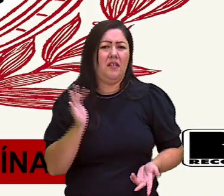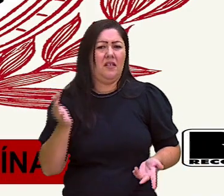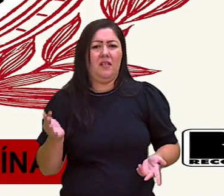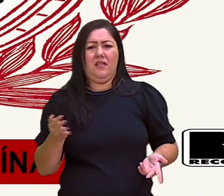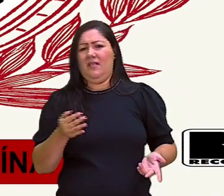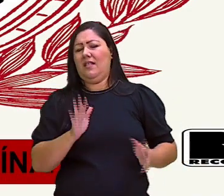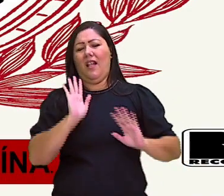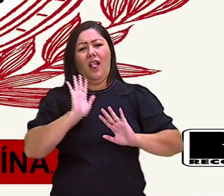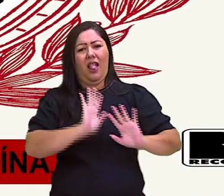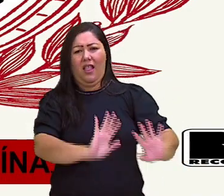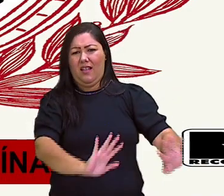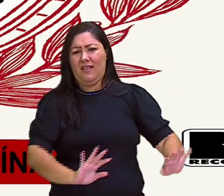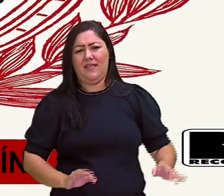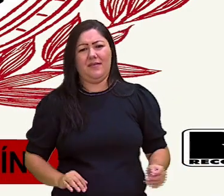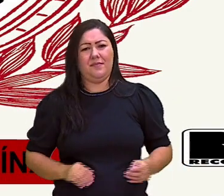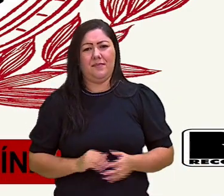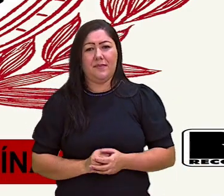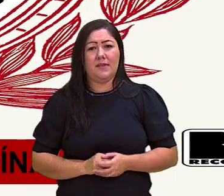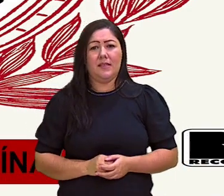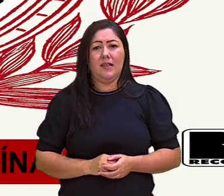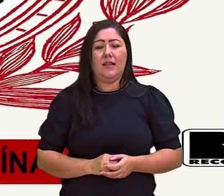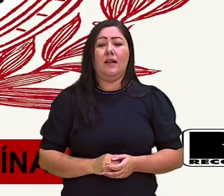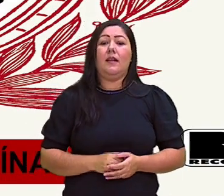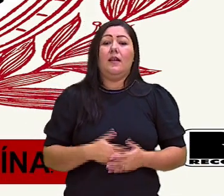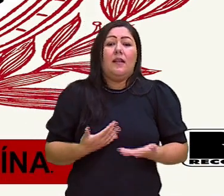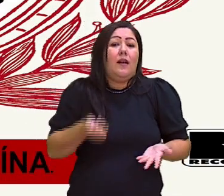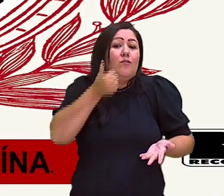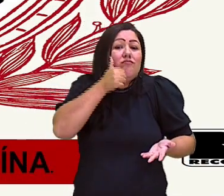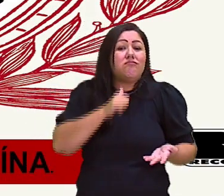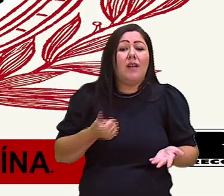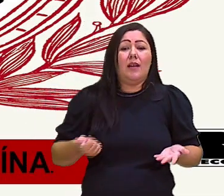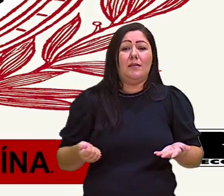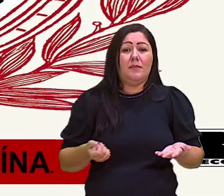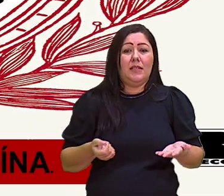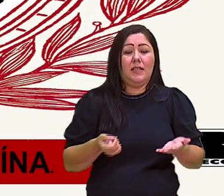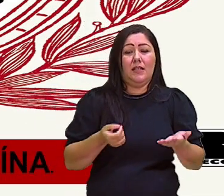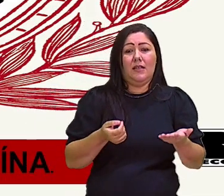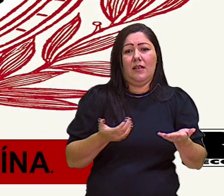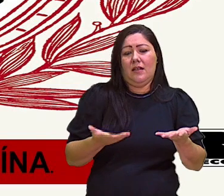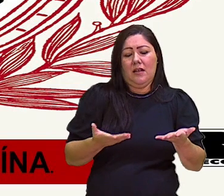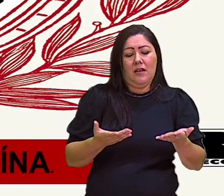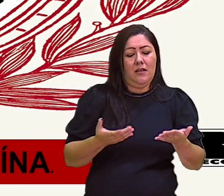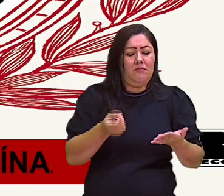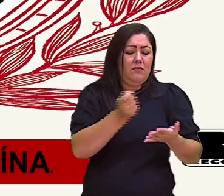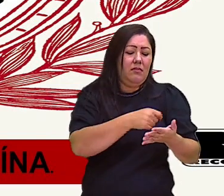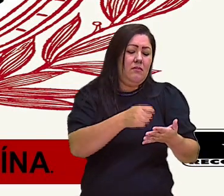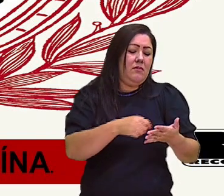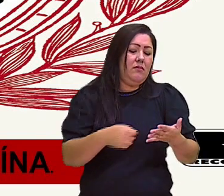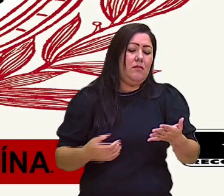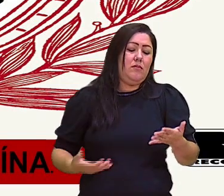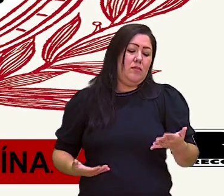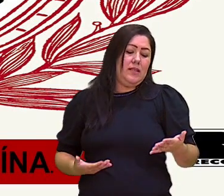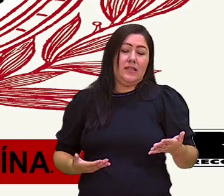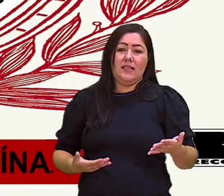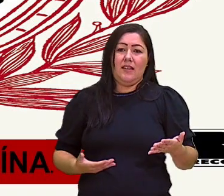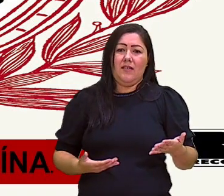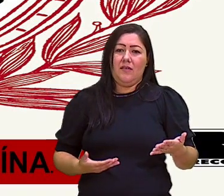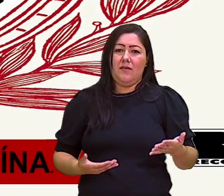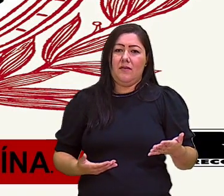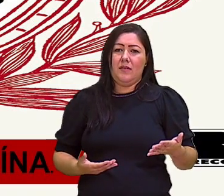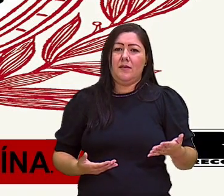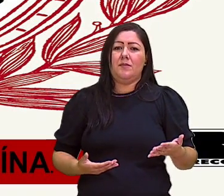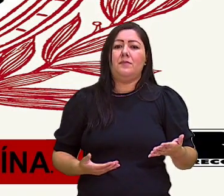de Gouges ficou quase desconhecida de pesquisas até ser republicada em